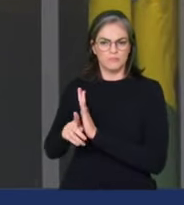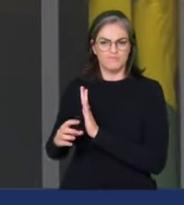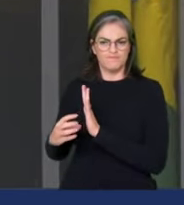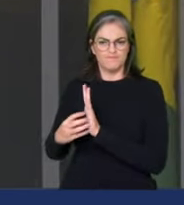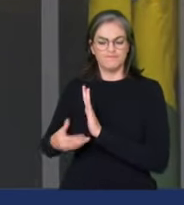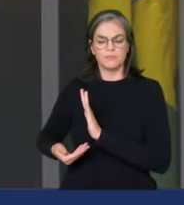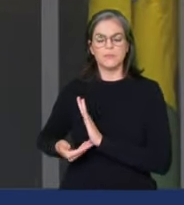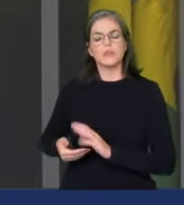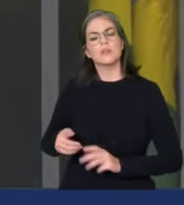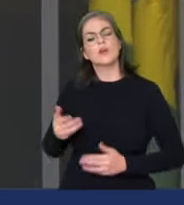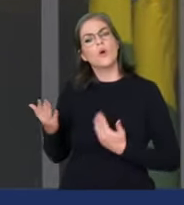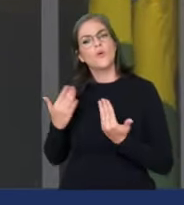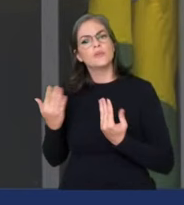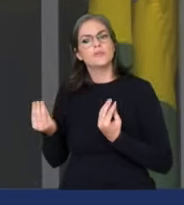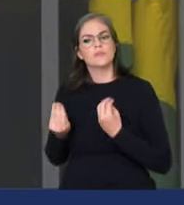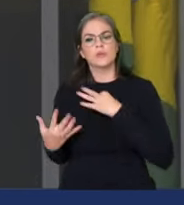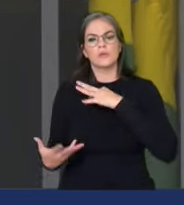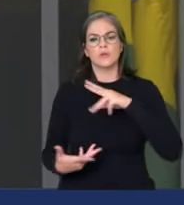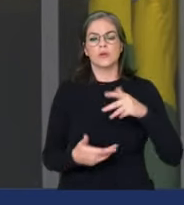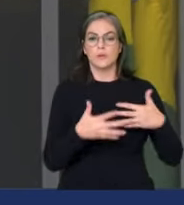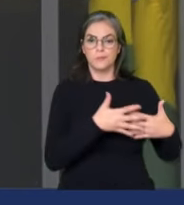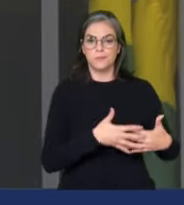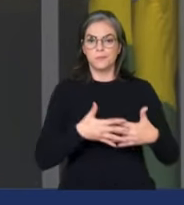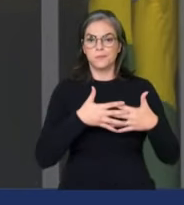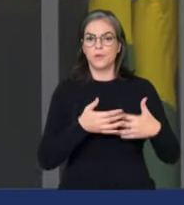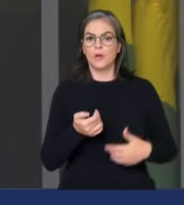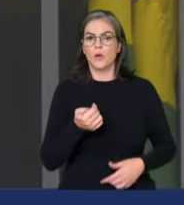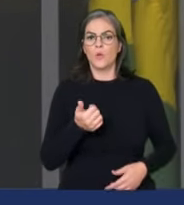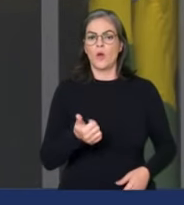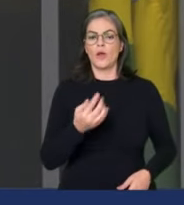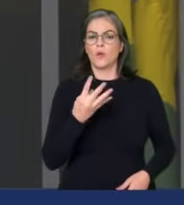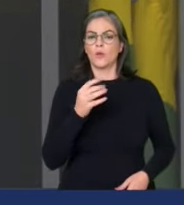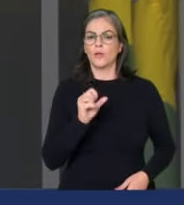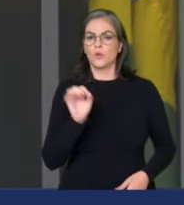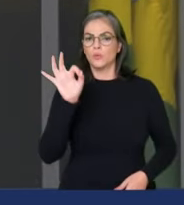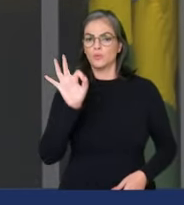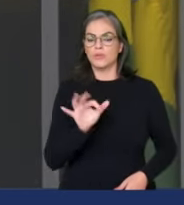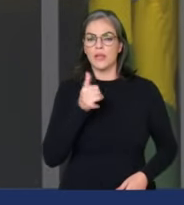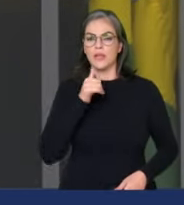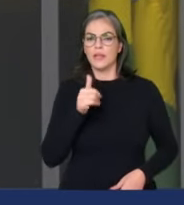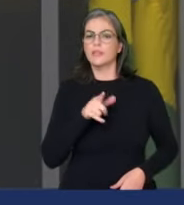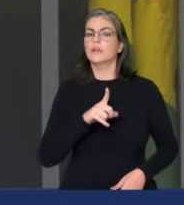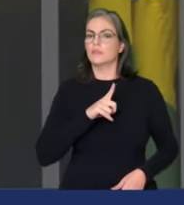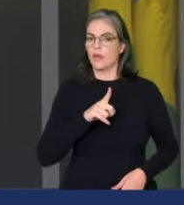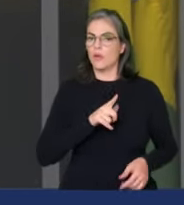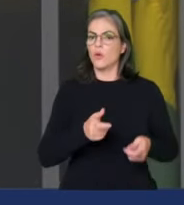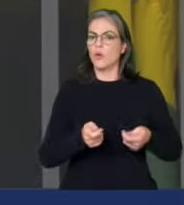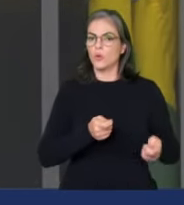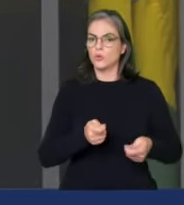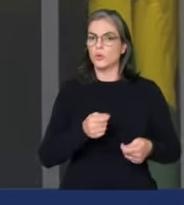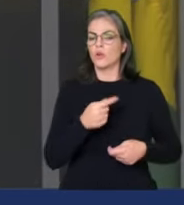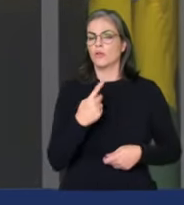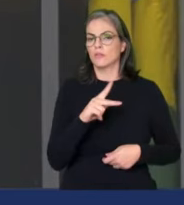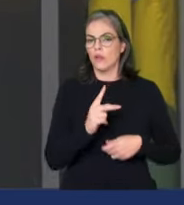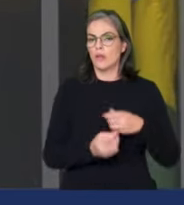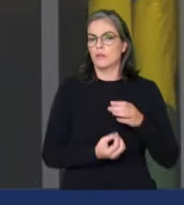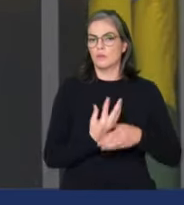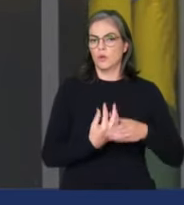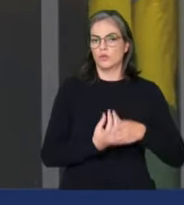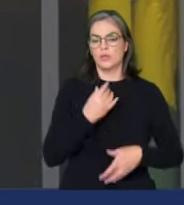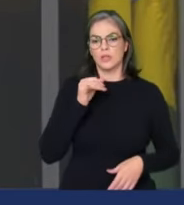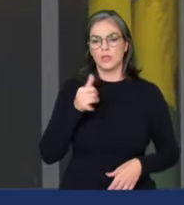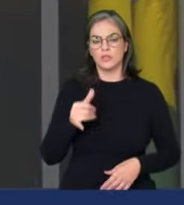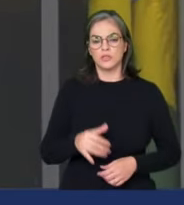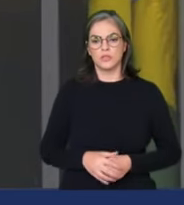que controla quase 48% da sua energia elétrica, da sua produção de energia elétrica, quem